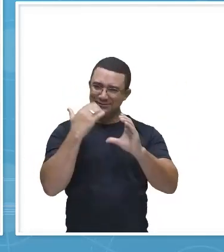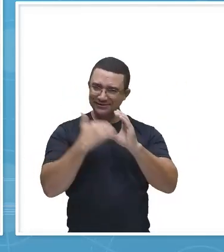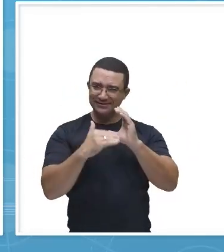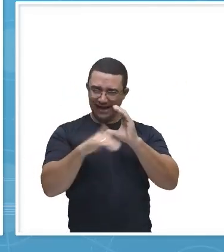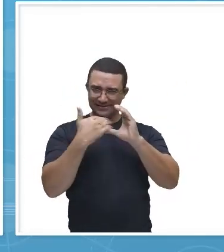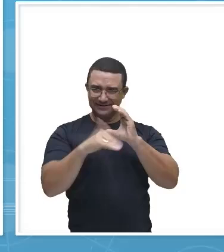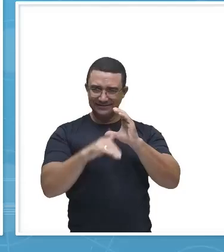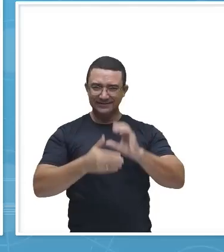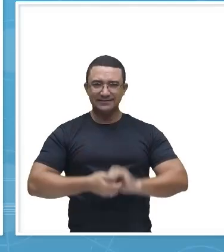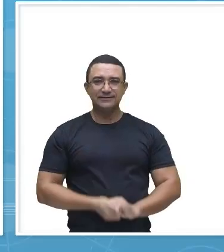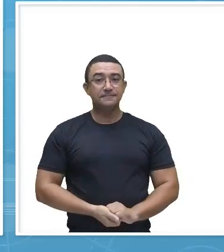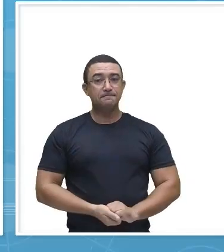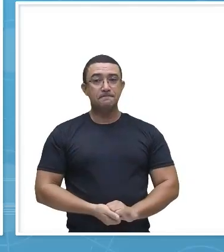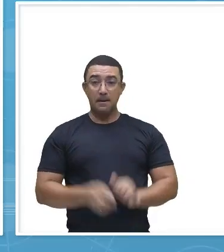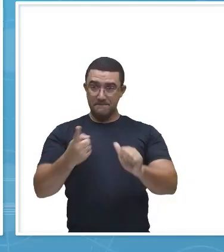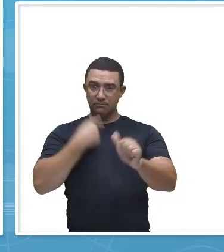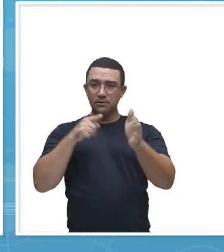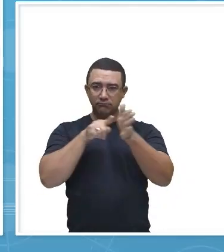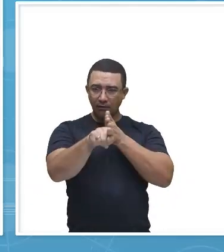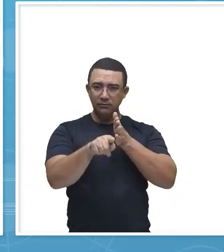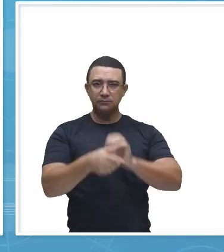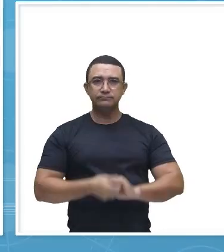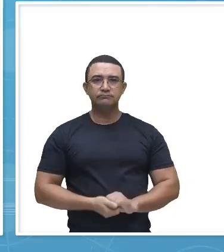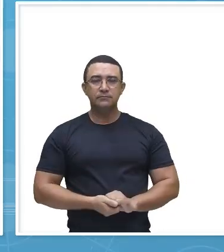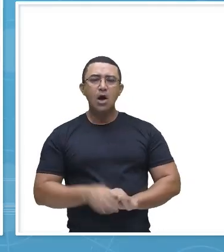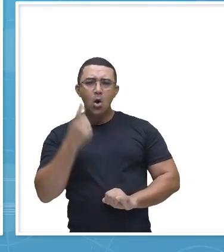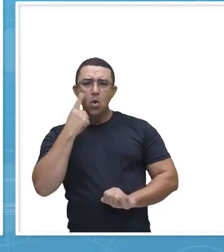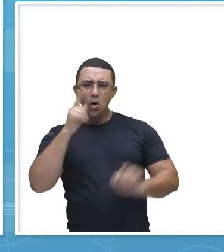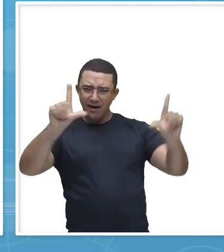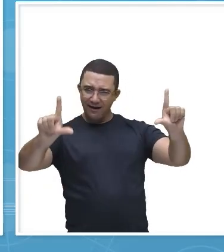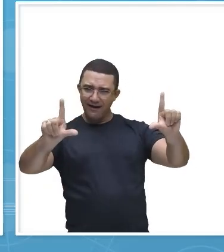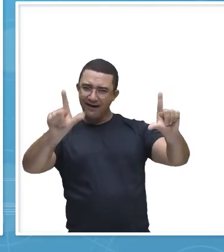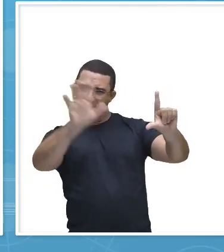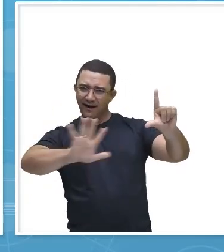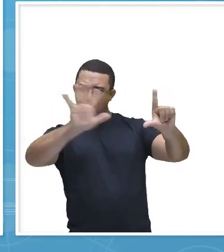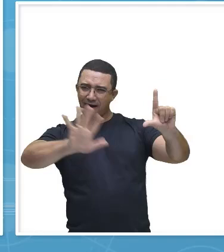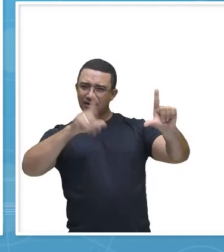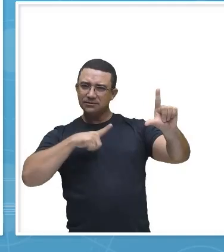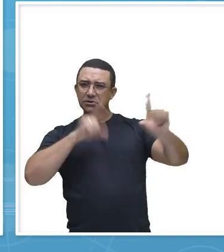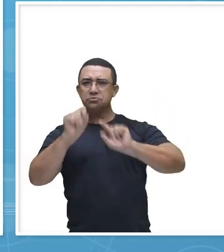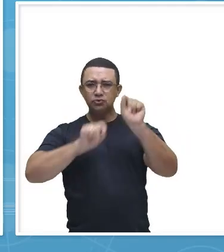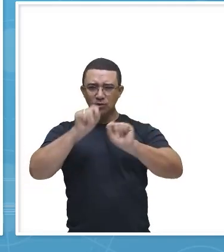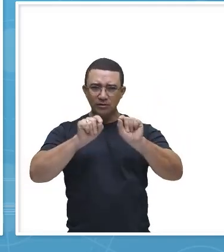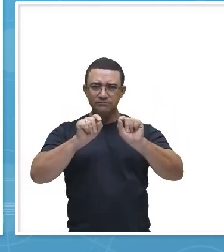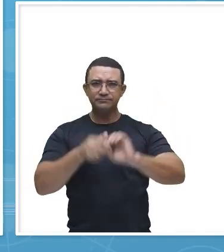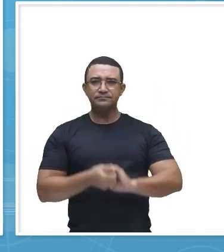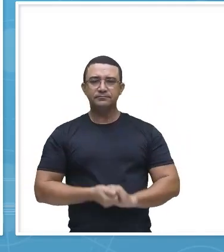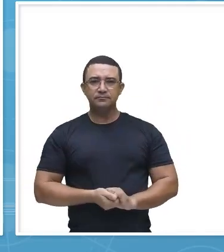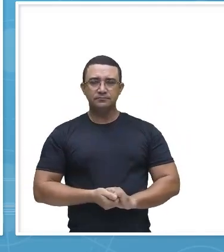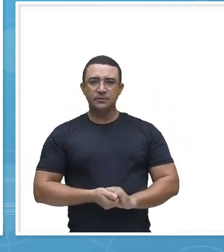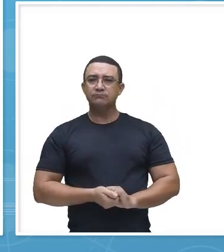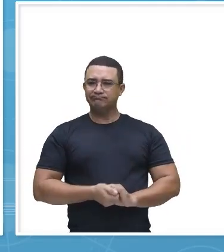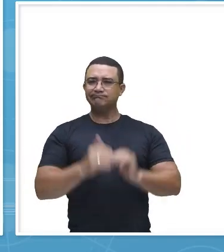a primeira questão, então. Ó, na paisagem, você observa do lado, né? Percebe algum tipo de